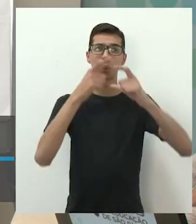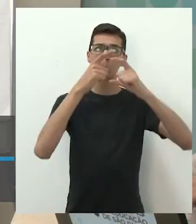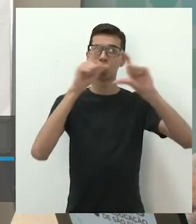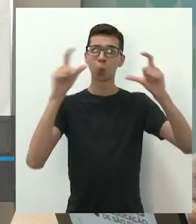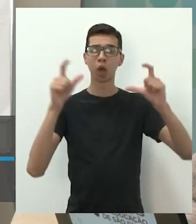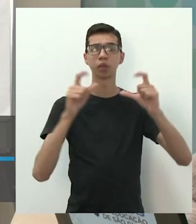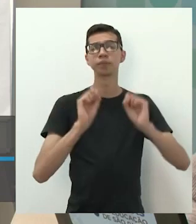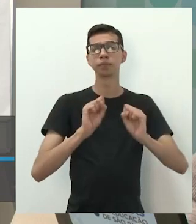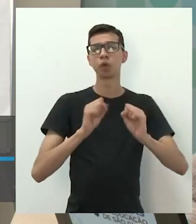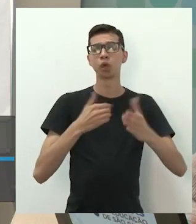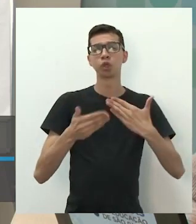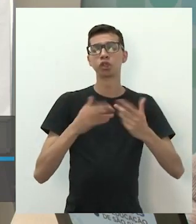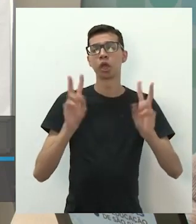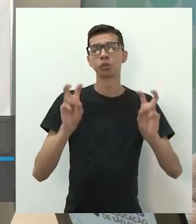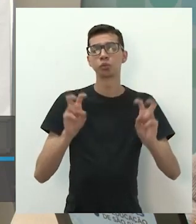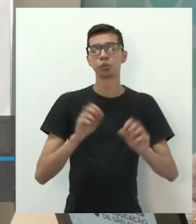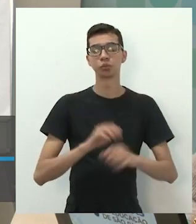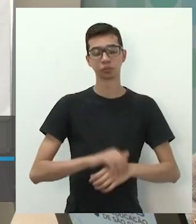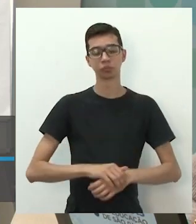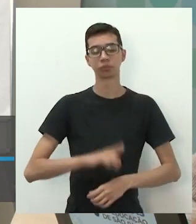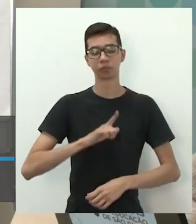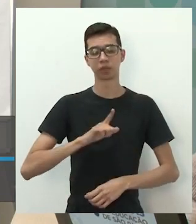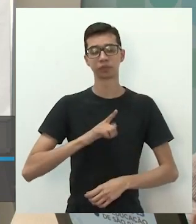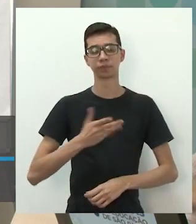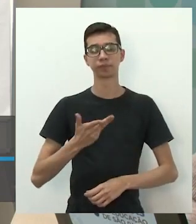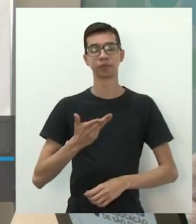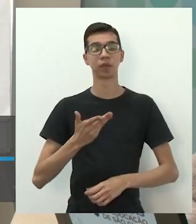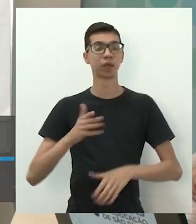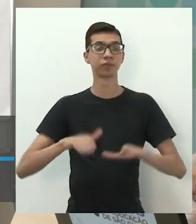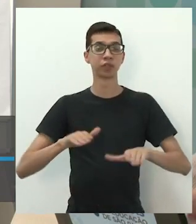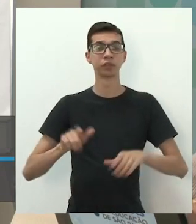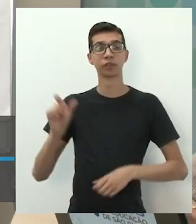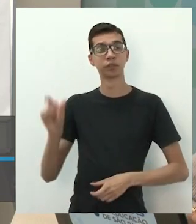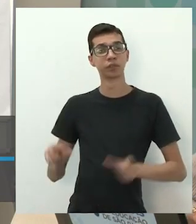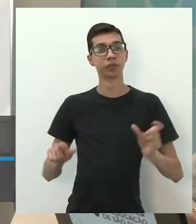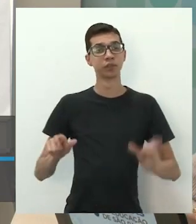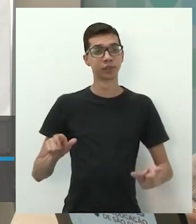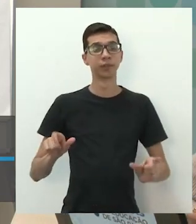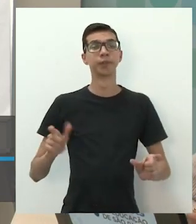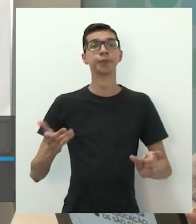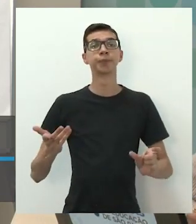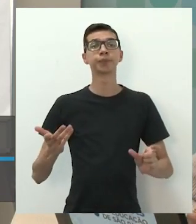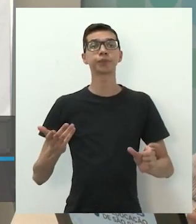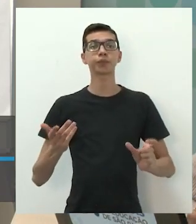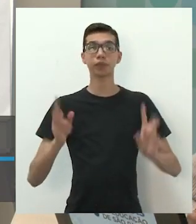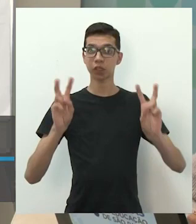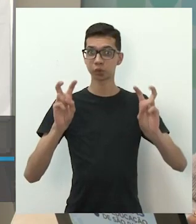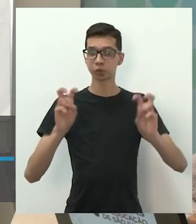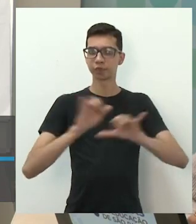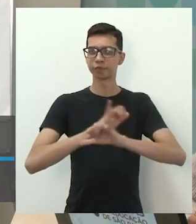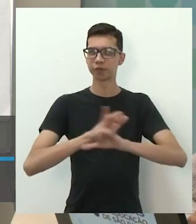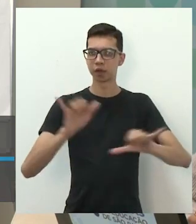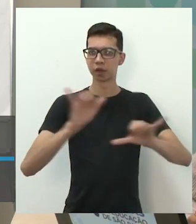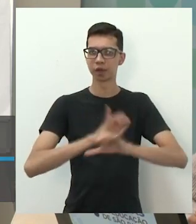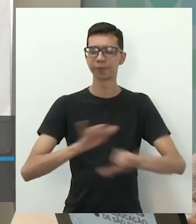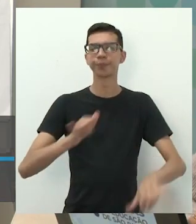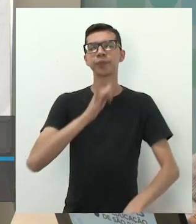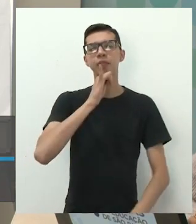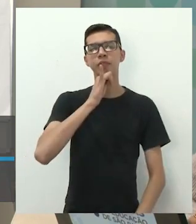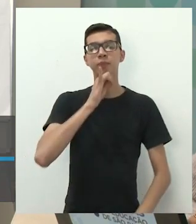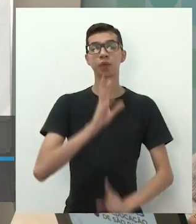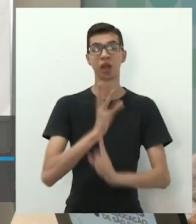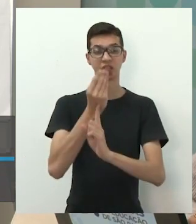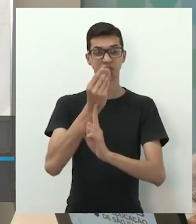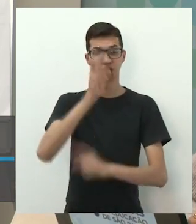do cotidiano, né? São geralmente criados personagens específicos para falar sobre aquele assunto. No caso da arte egípcia,